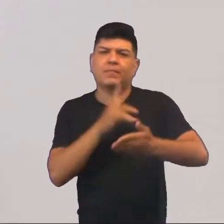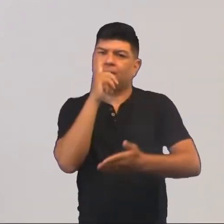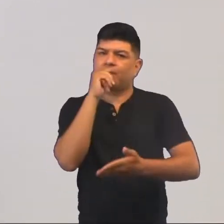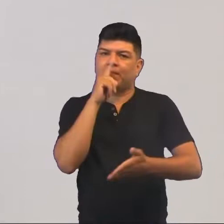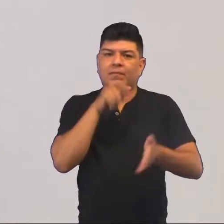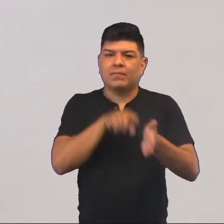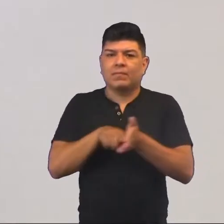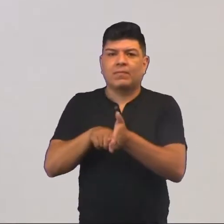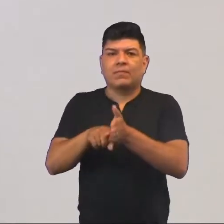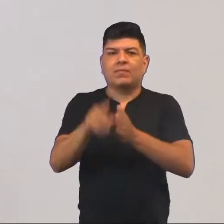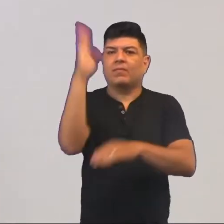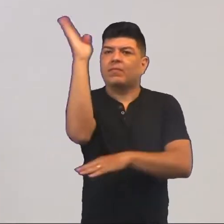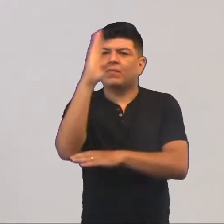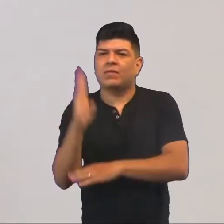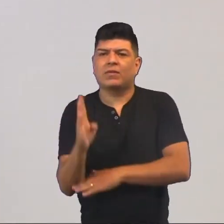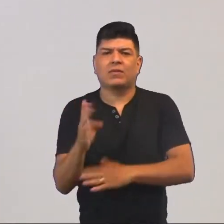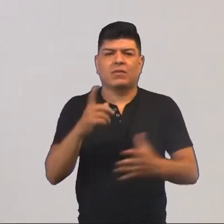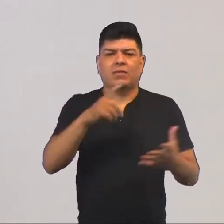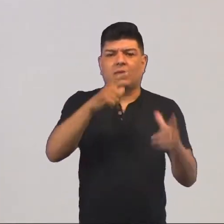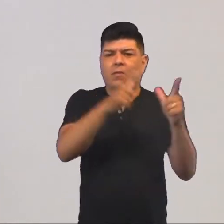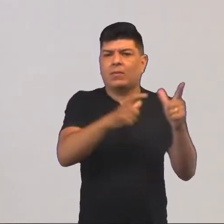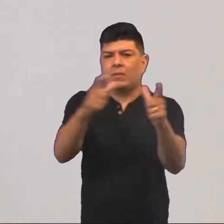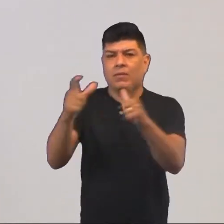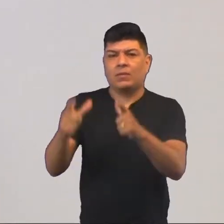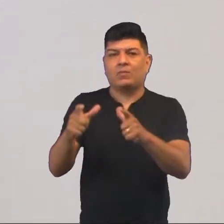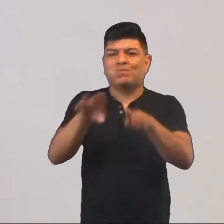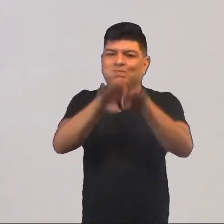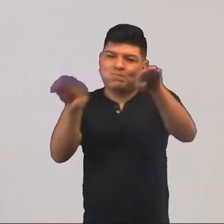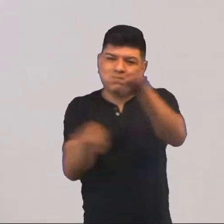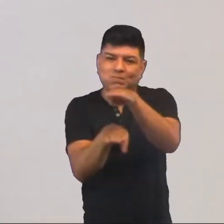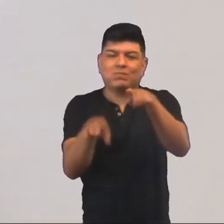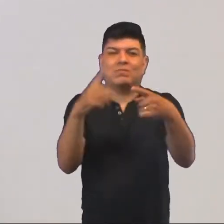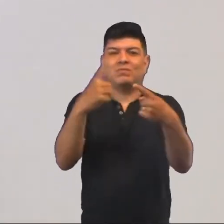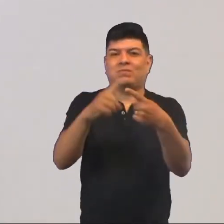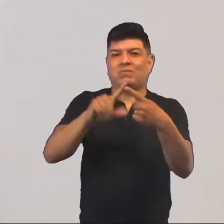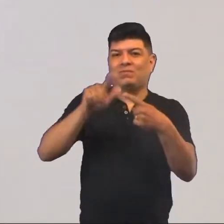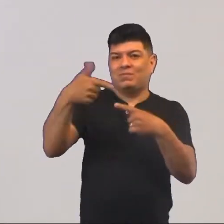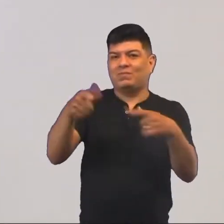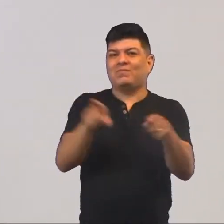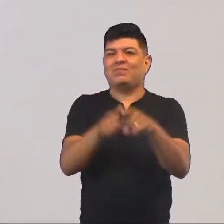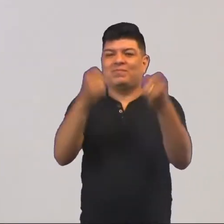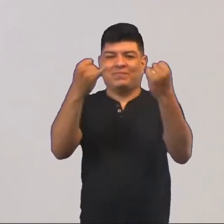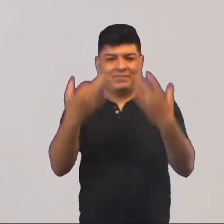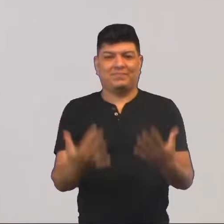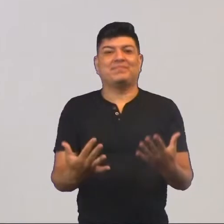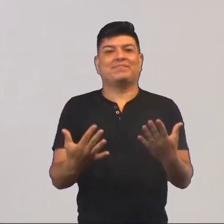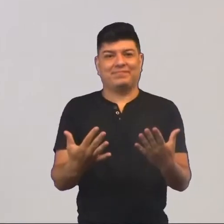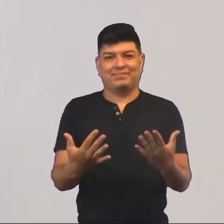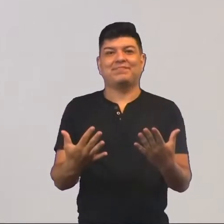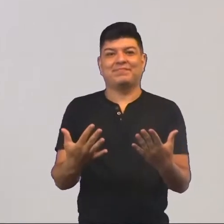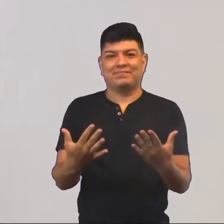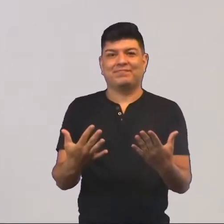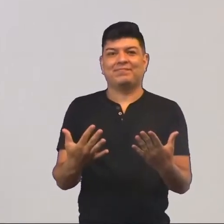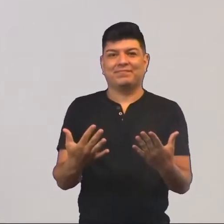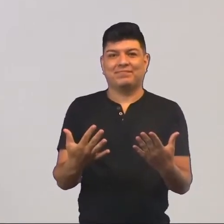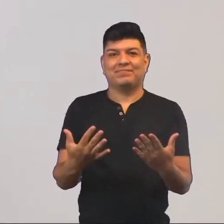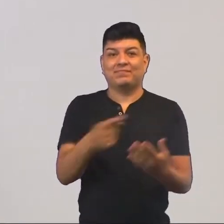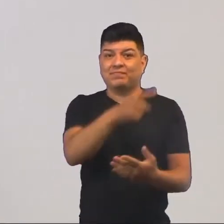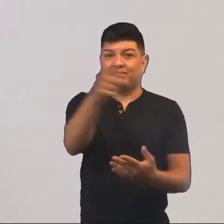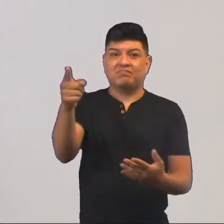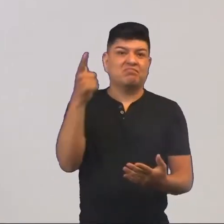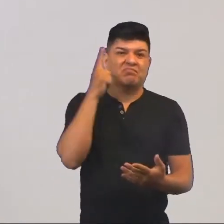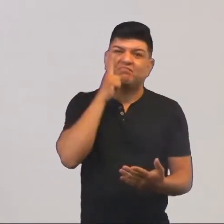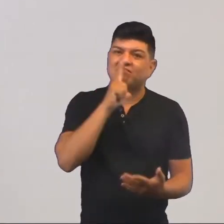das águas no território brasileiro é bastante desigual. Inclusive, em outra ocasião já falamos sobre isso, que você